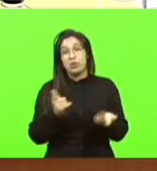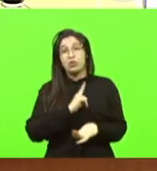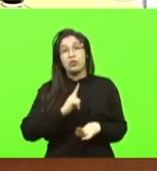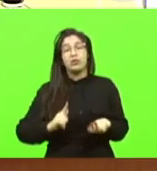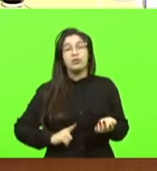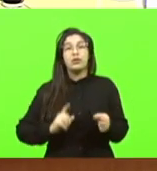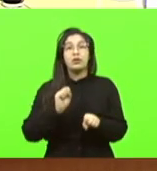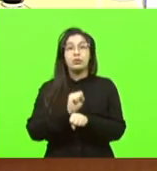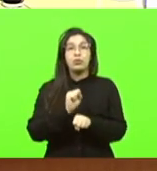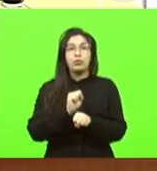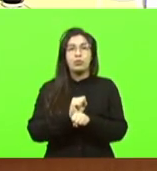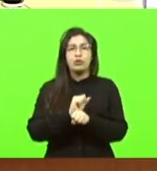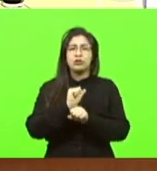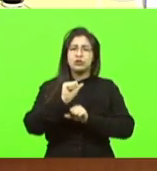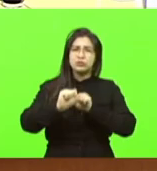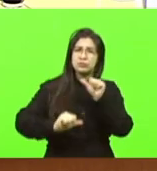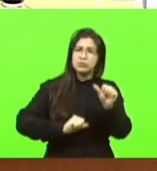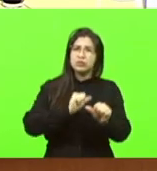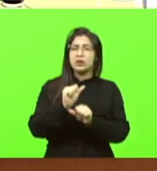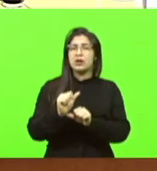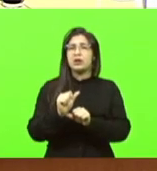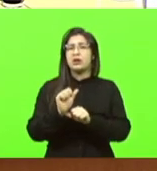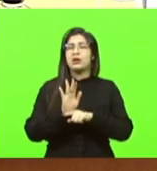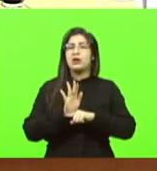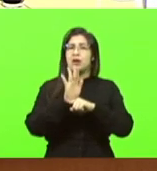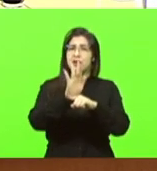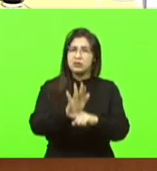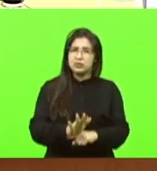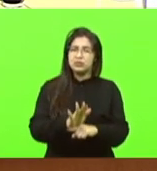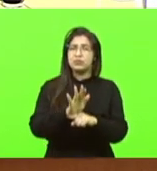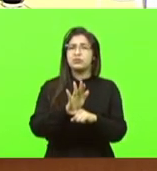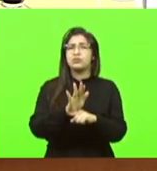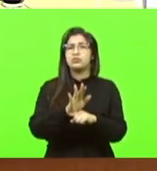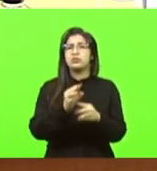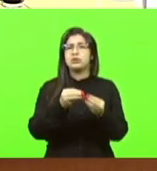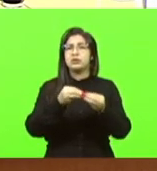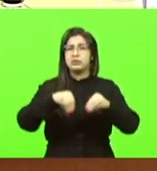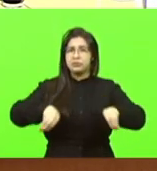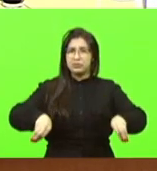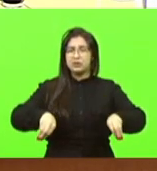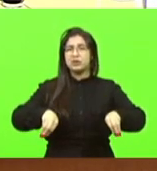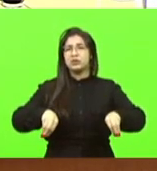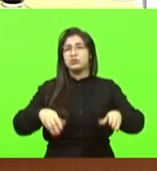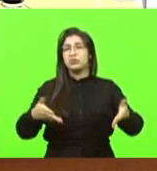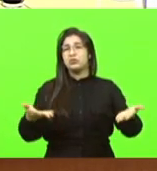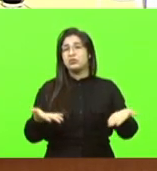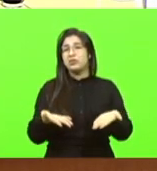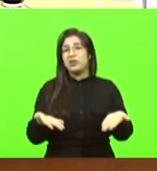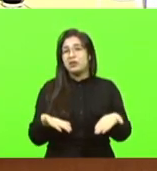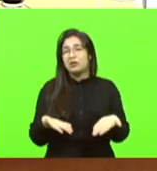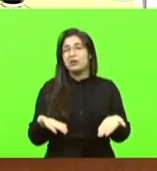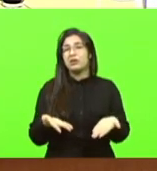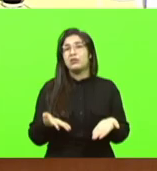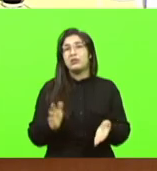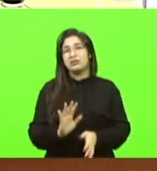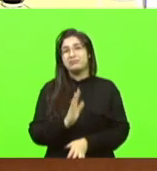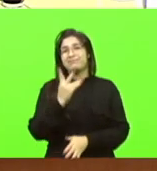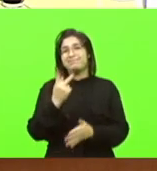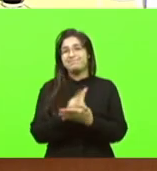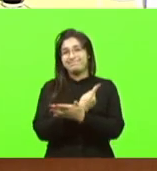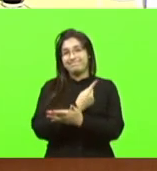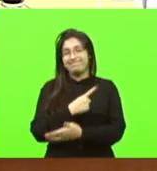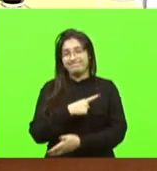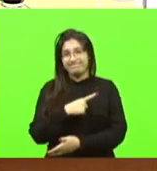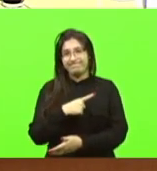esse ajuste para compensar esse prejuízo que momentaneamente acontece nesse